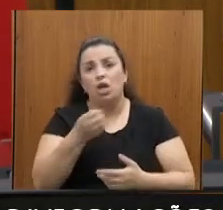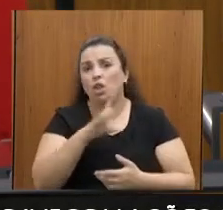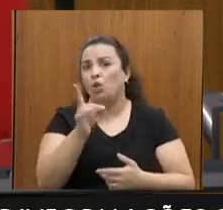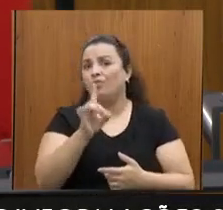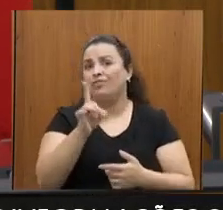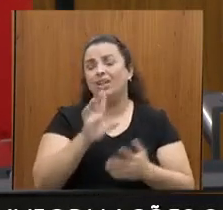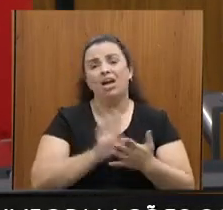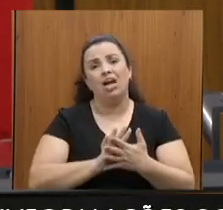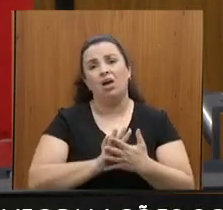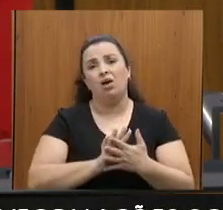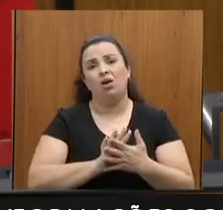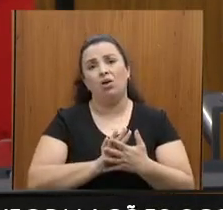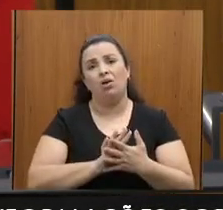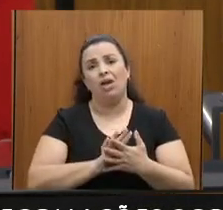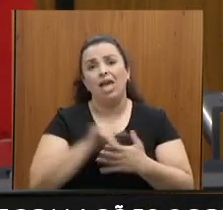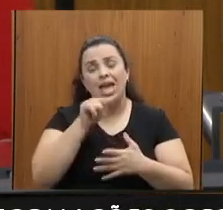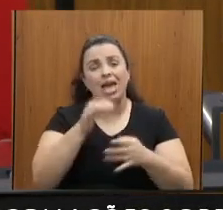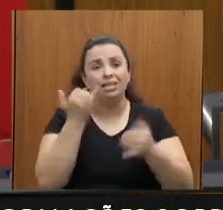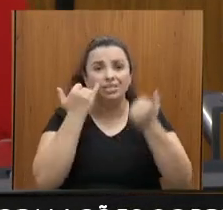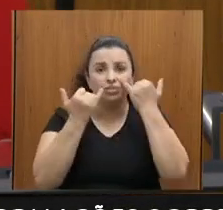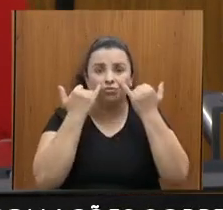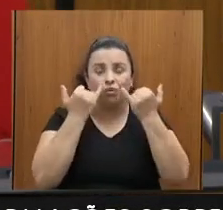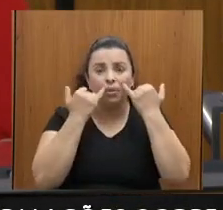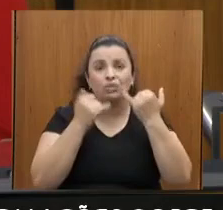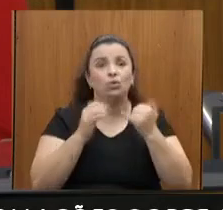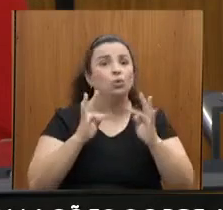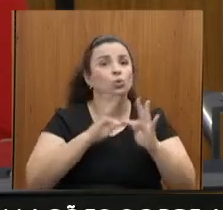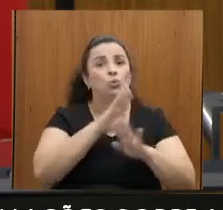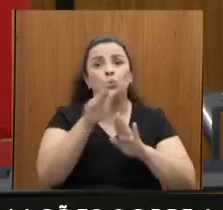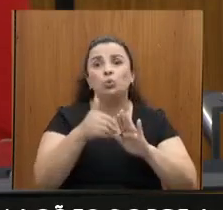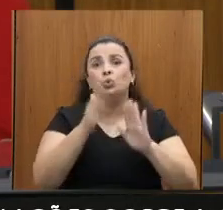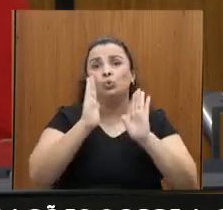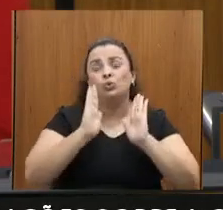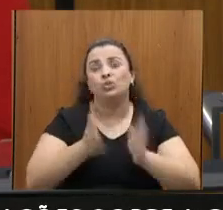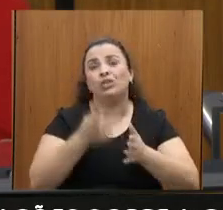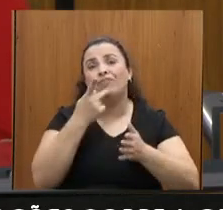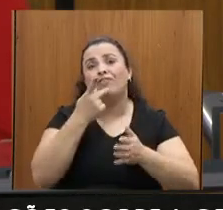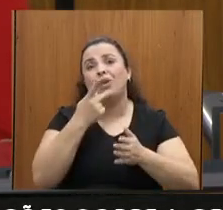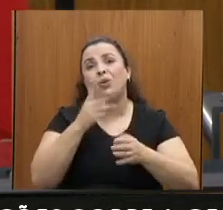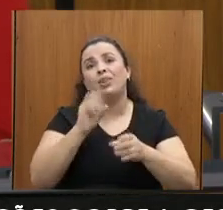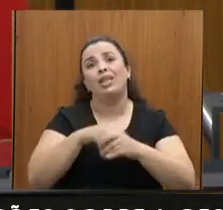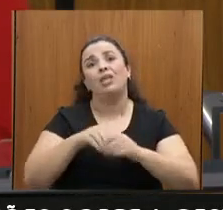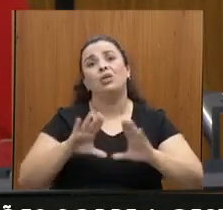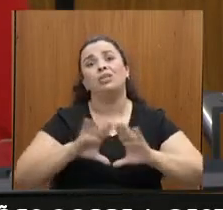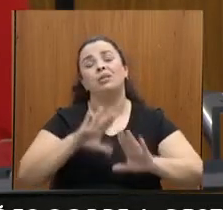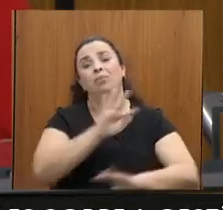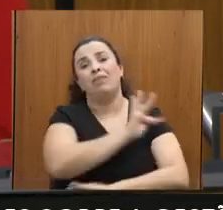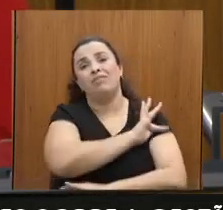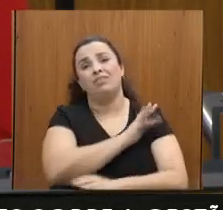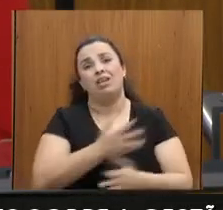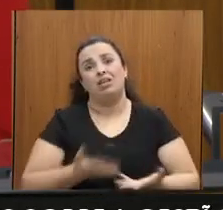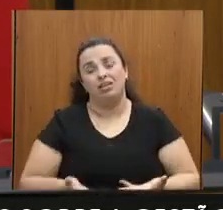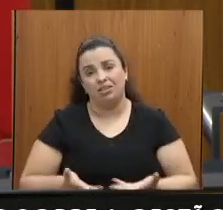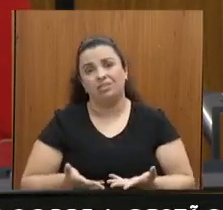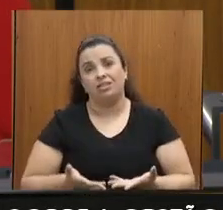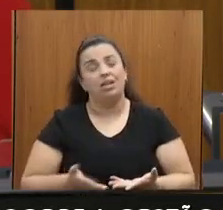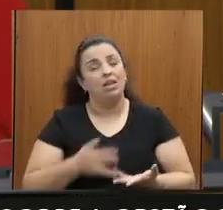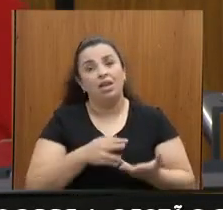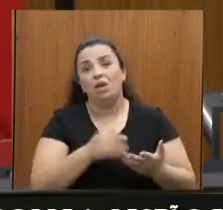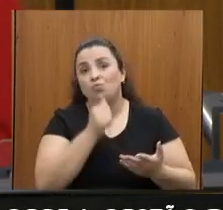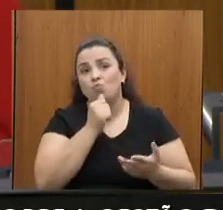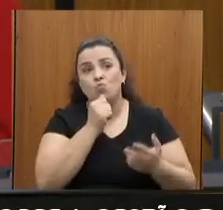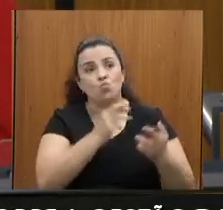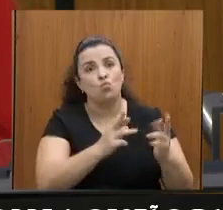trocadilho, mas tudo foi tratado em momentos anteriores do Assembleia Fiscaliza, que permanecem sem resposta.